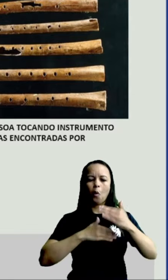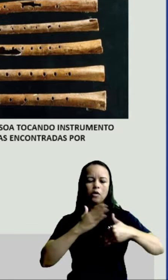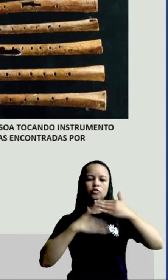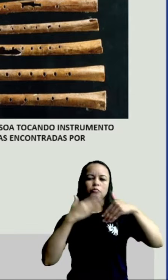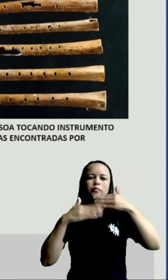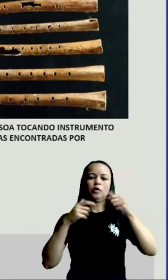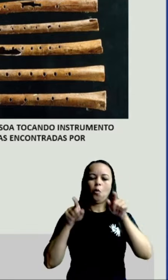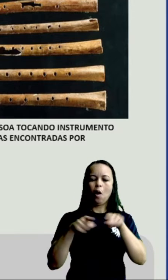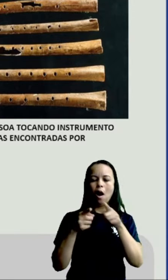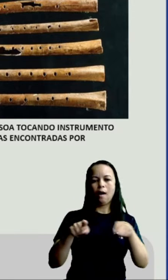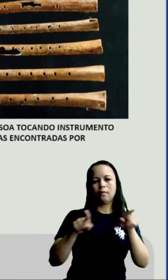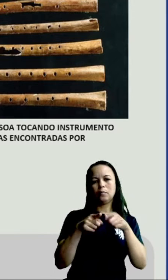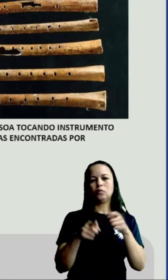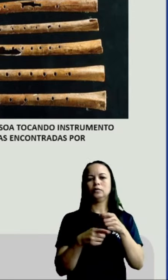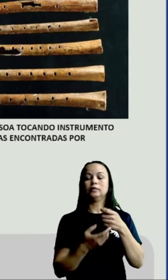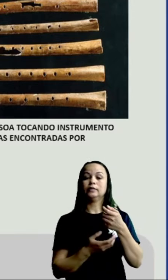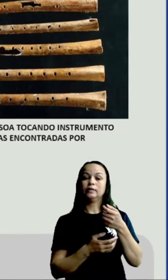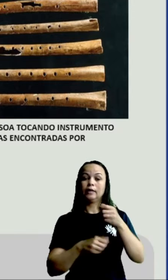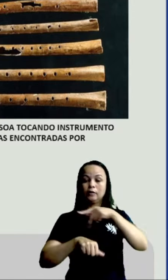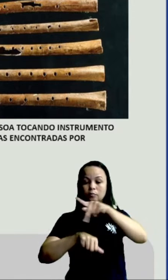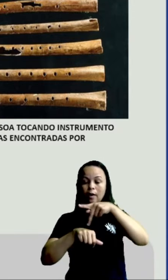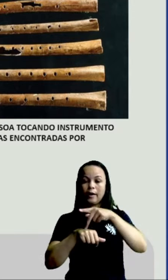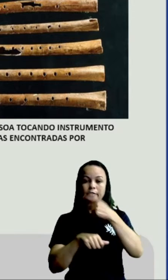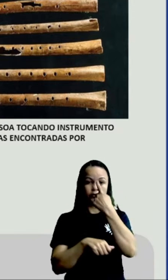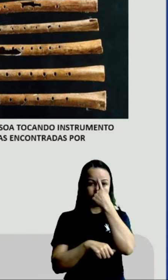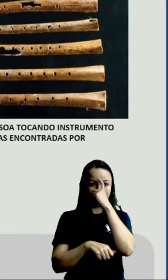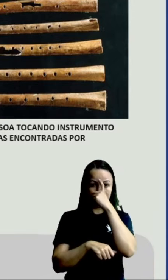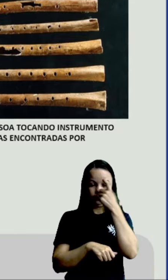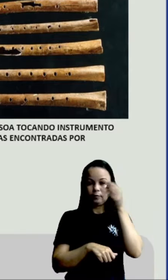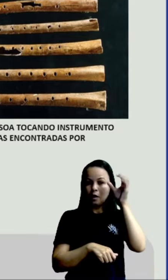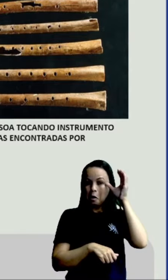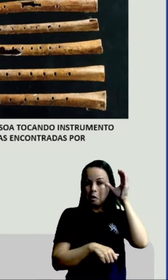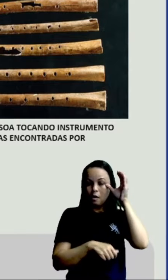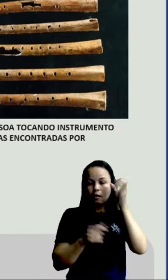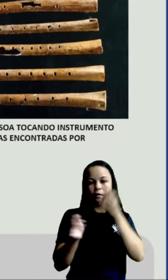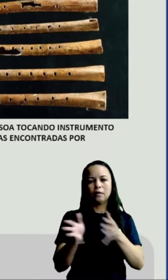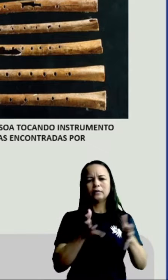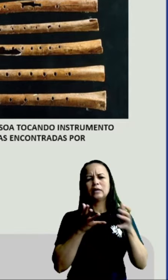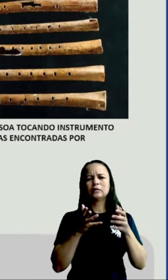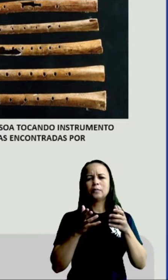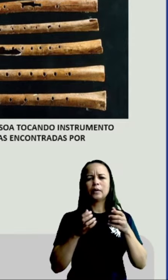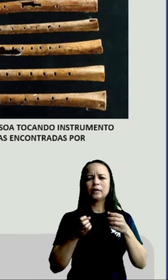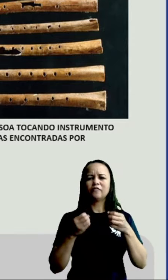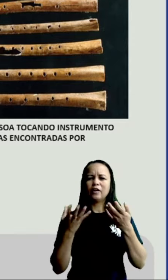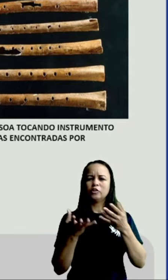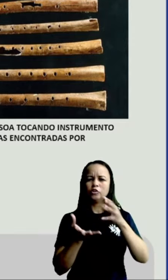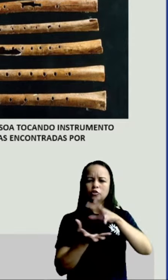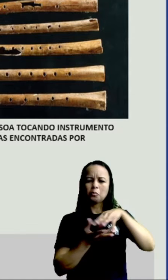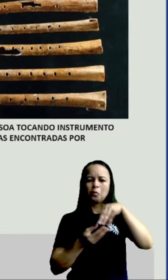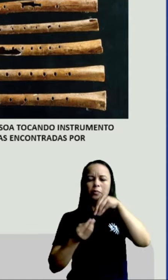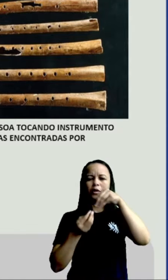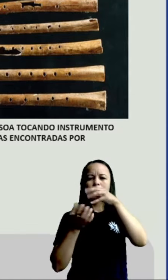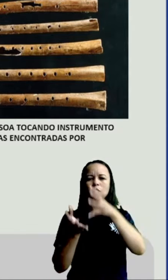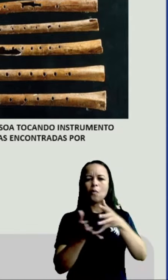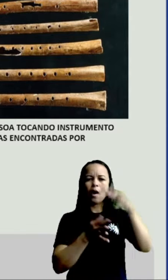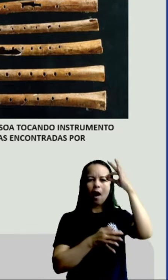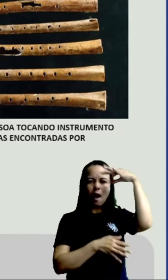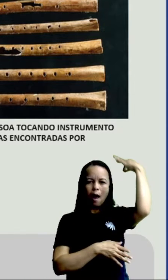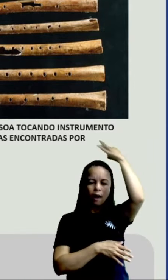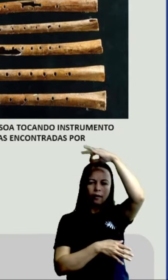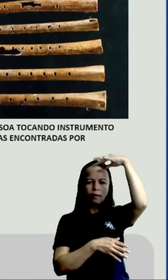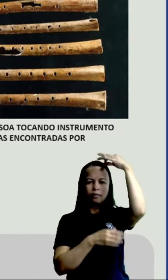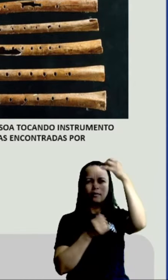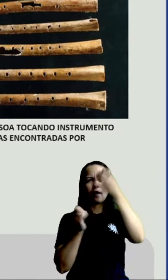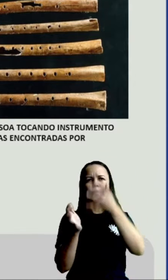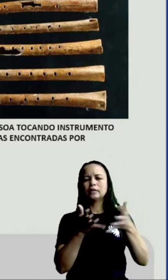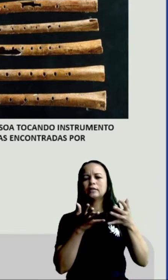nessas regiões ela também estava pouco de medo e relacionada à espiritualidade o instrumento mais popular entre os chineses